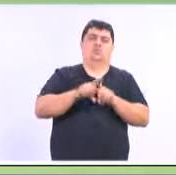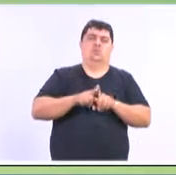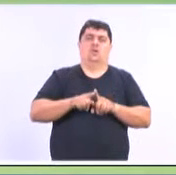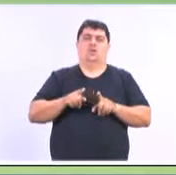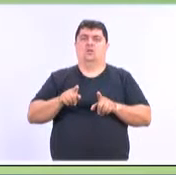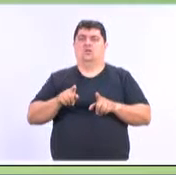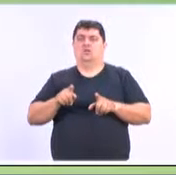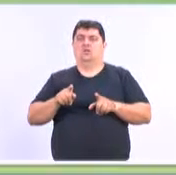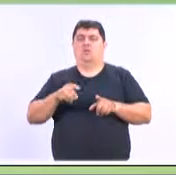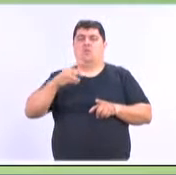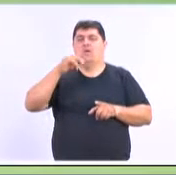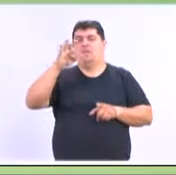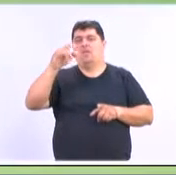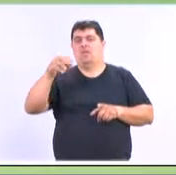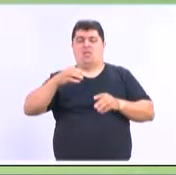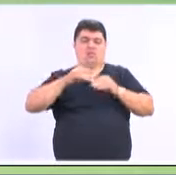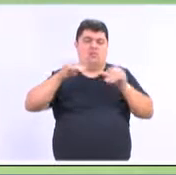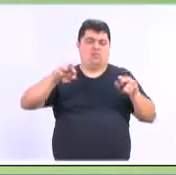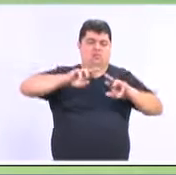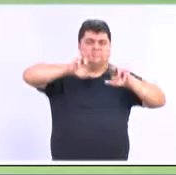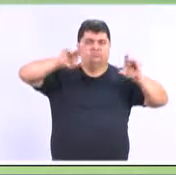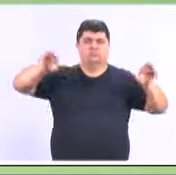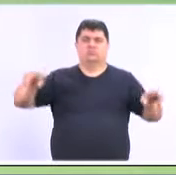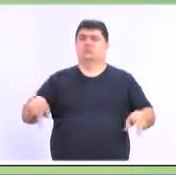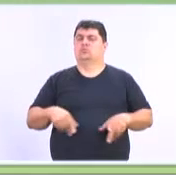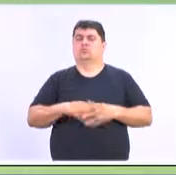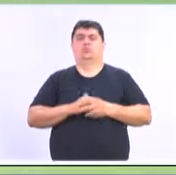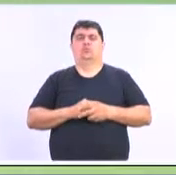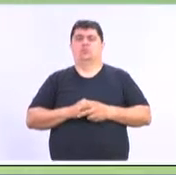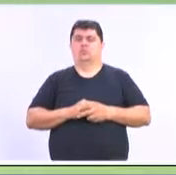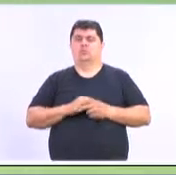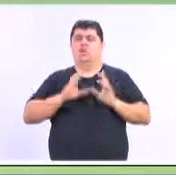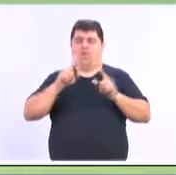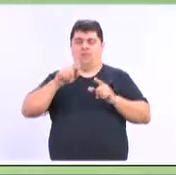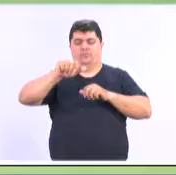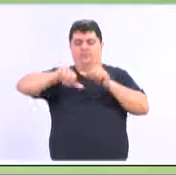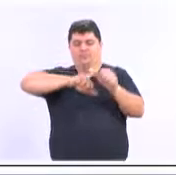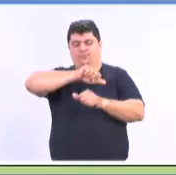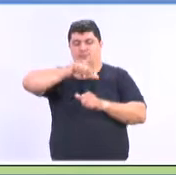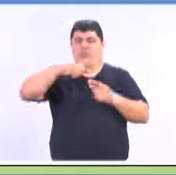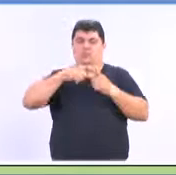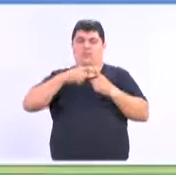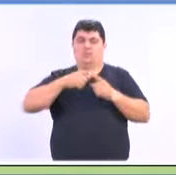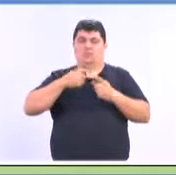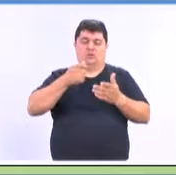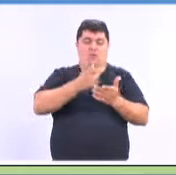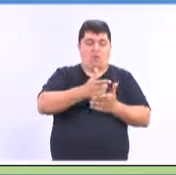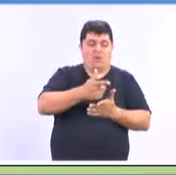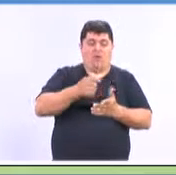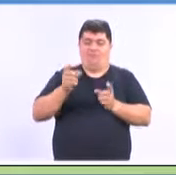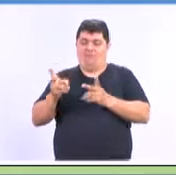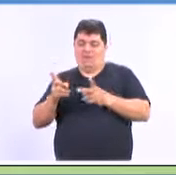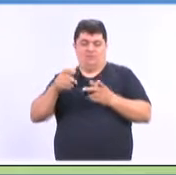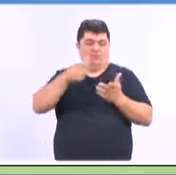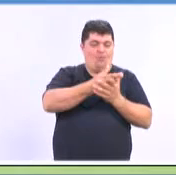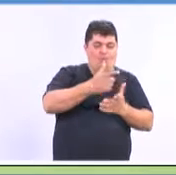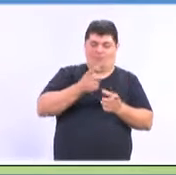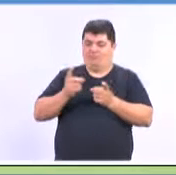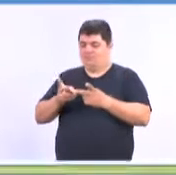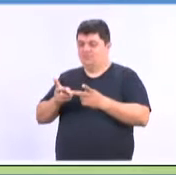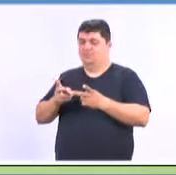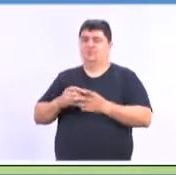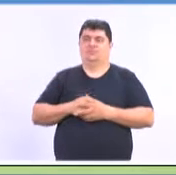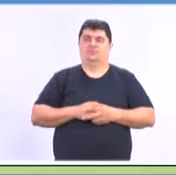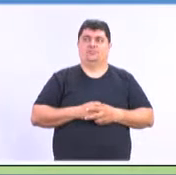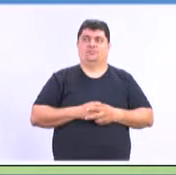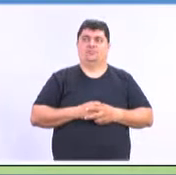estoque, matéria-prima, insumo e outros materiais que eu tenho em estoque para utilização. Então, tem disponível, tem